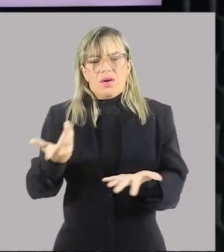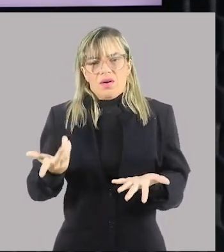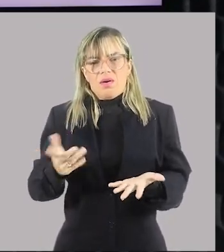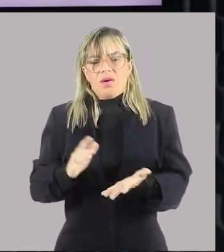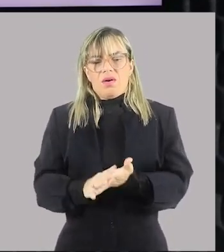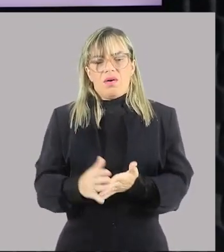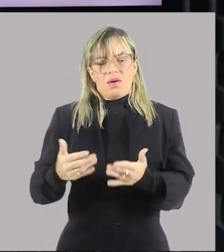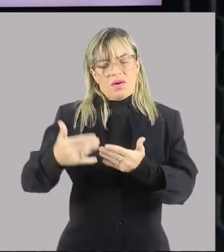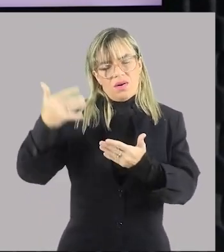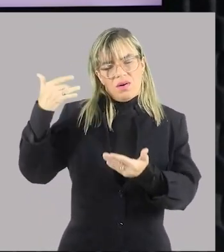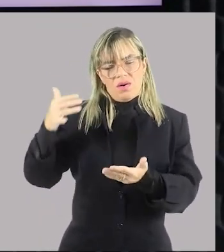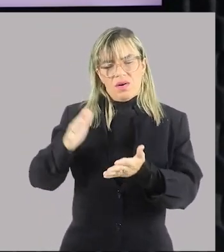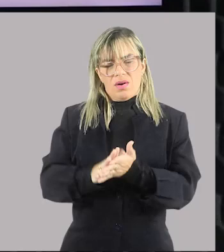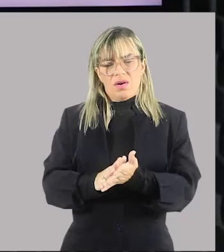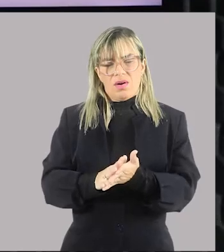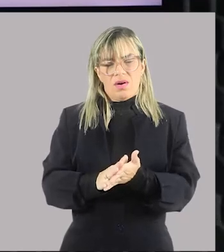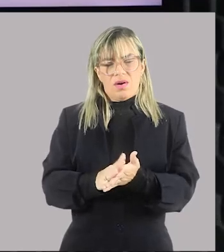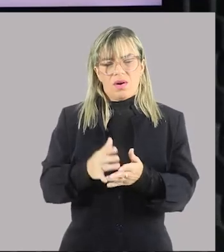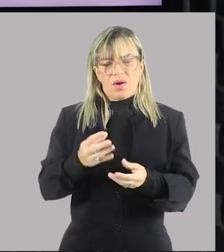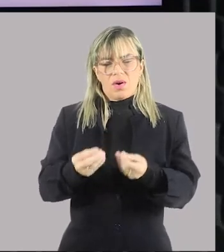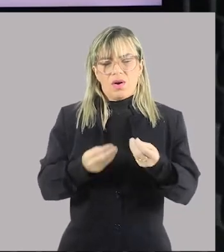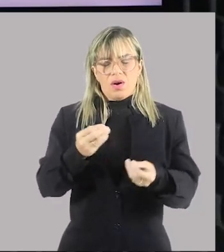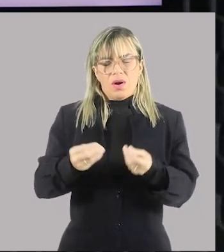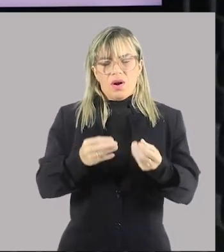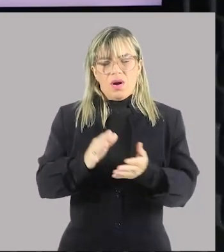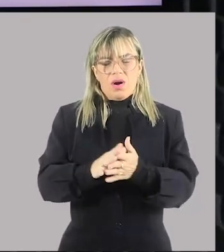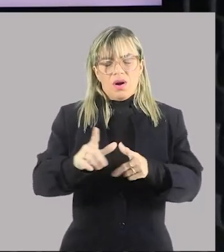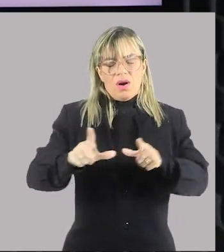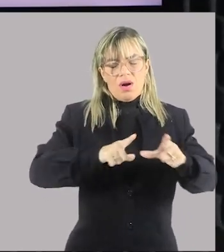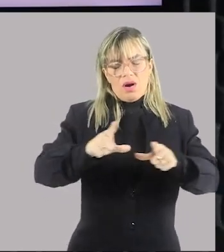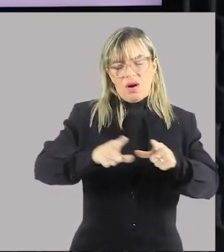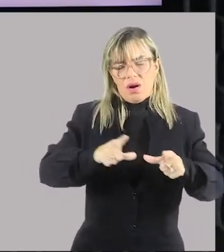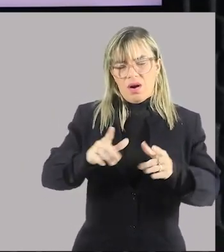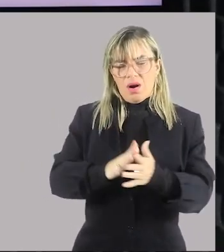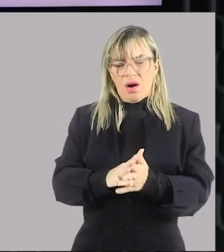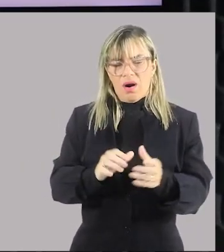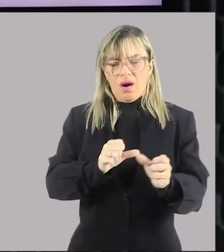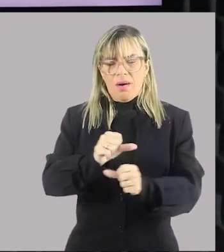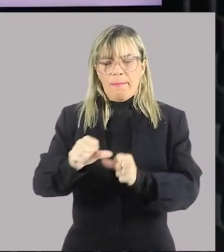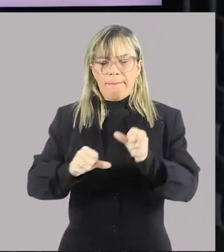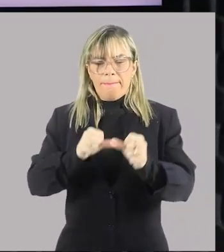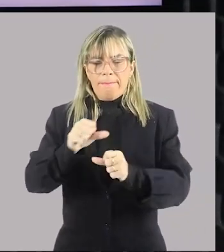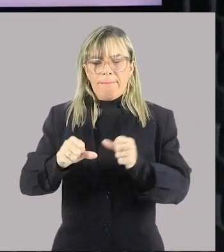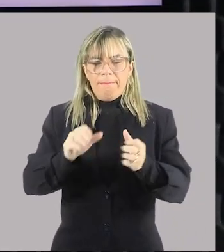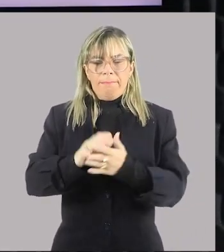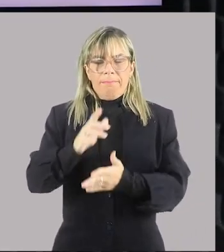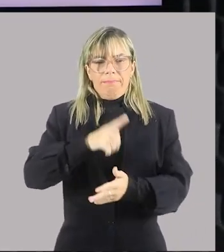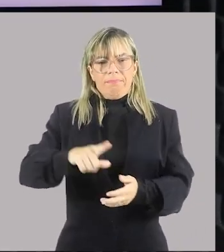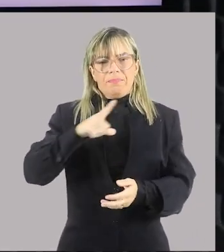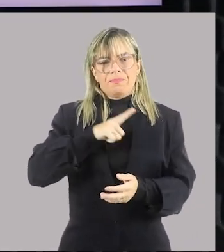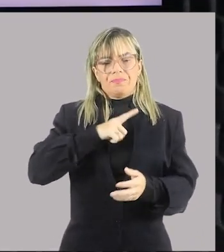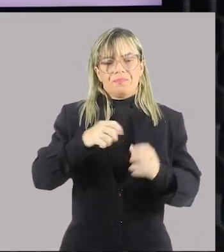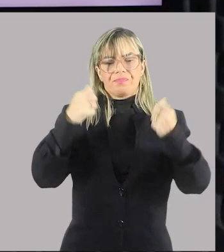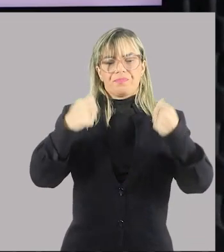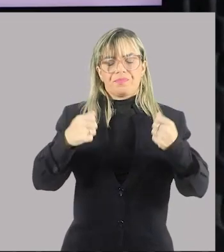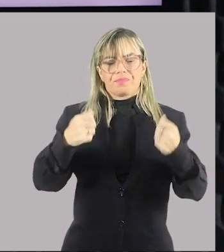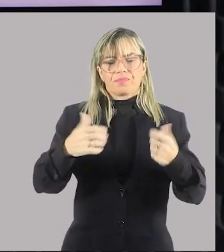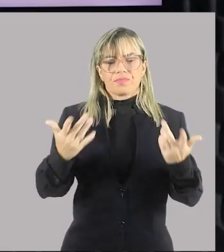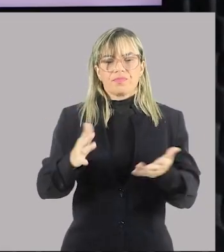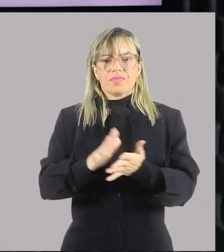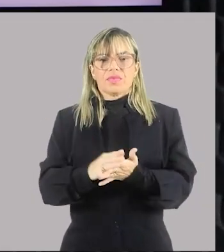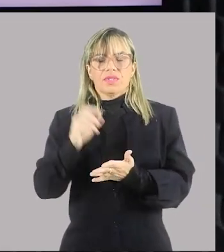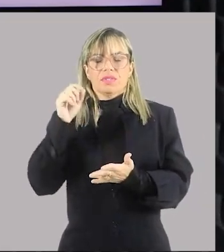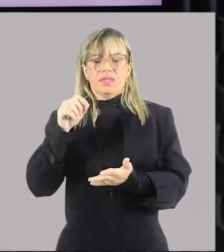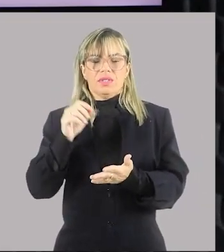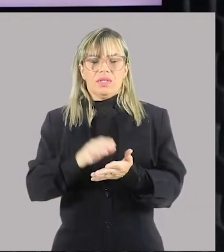nesse caso, do trabalho. Né? A reforma trabalhista, houve uma necessidade. Lógico que